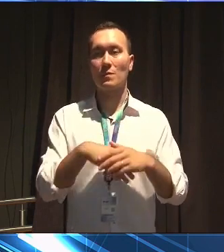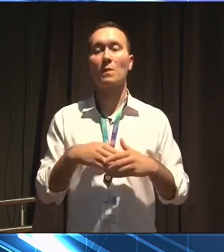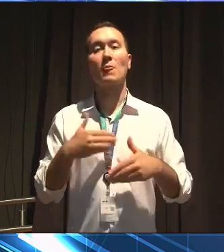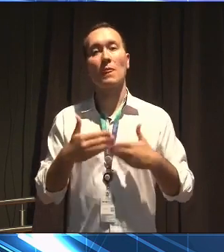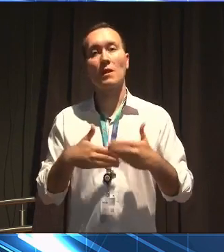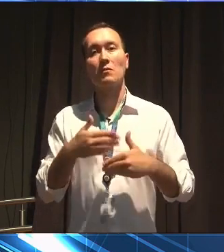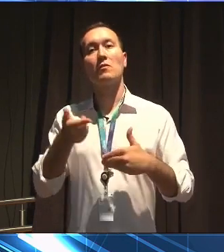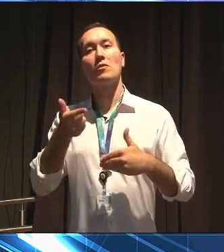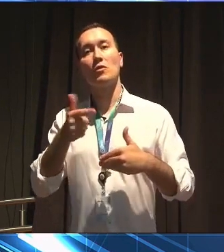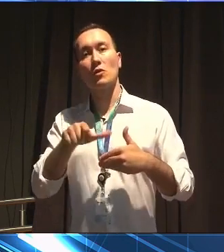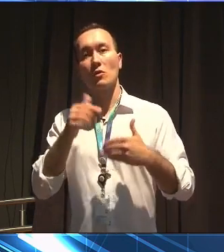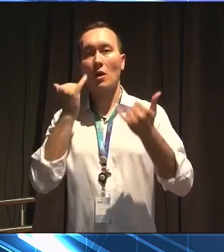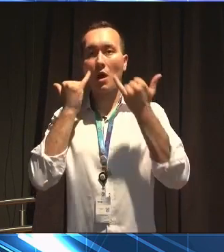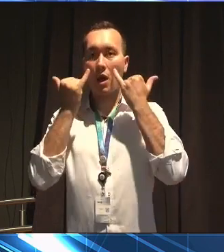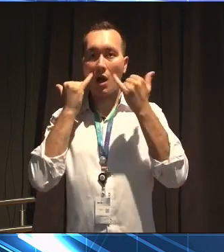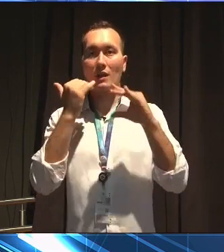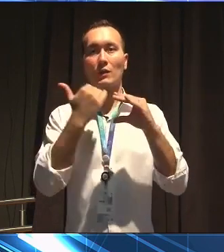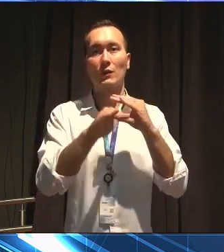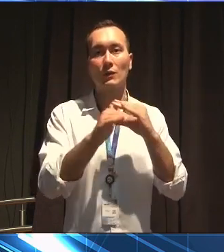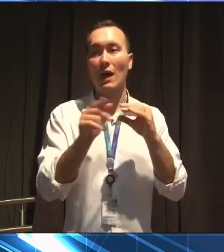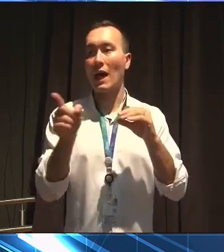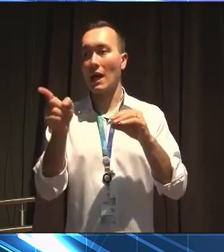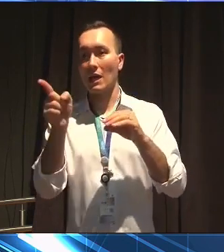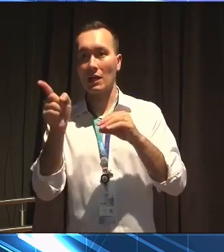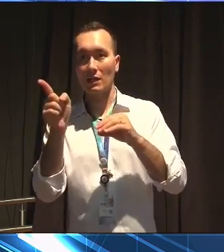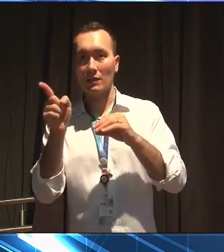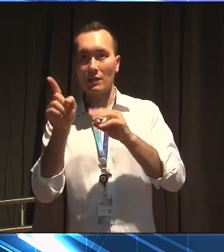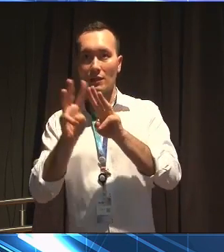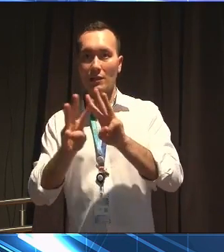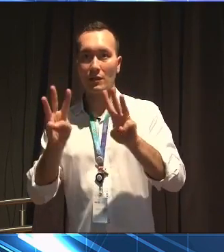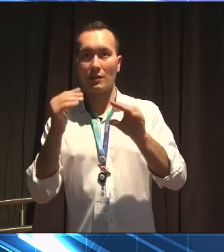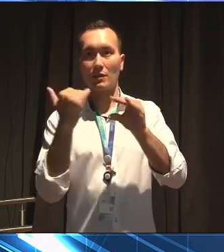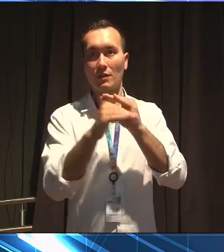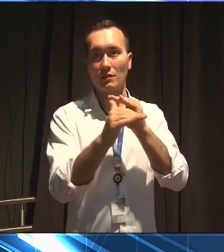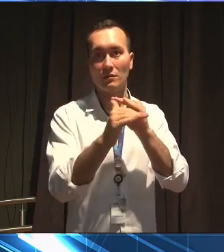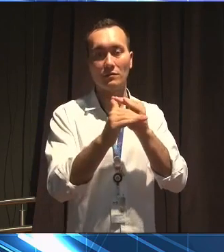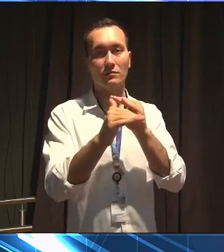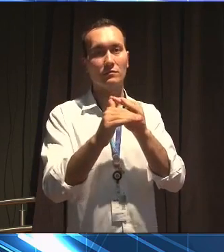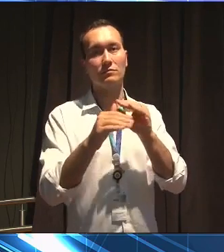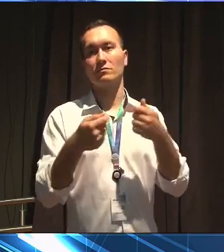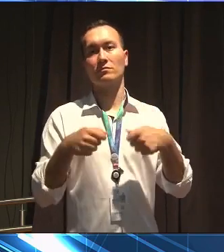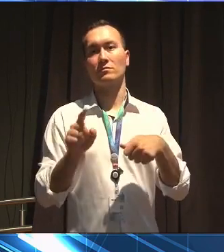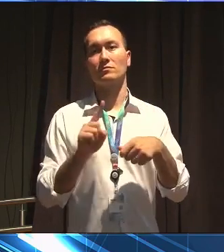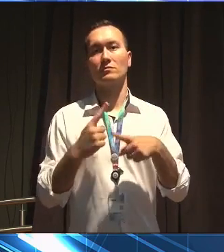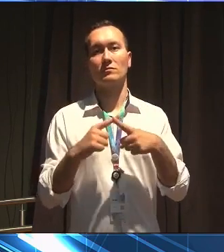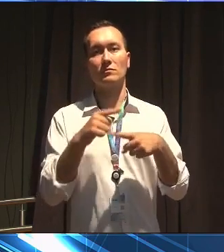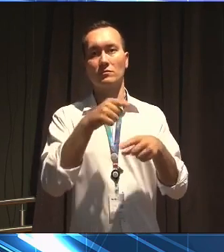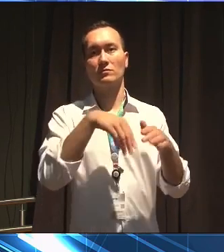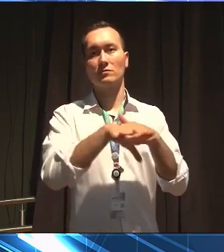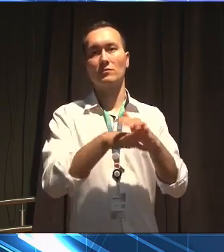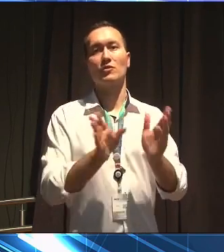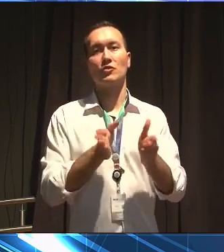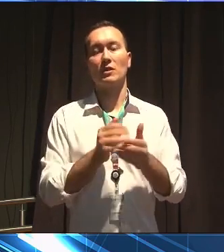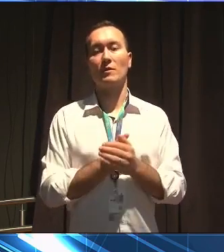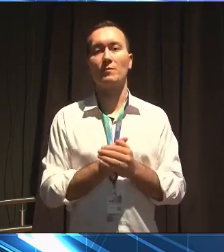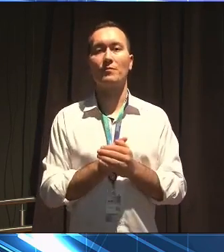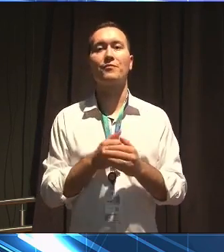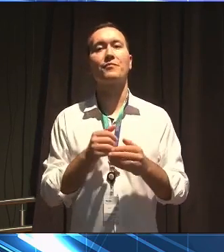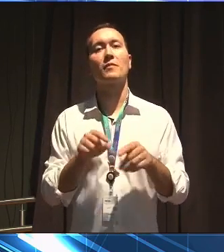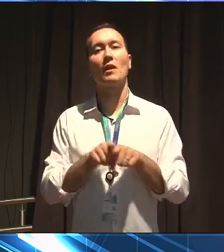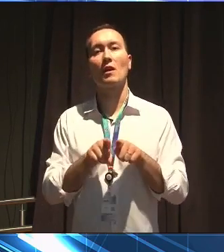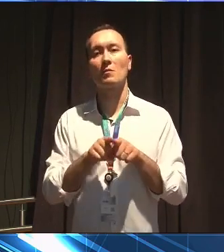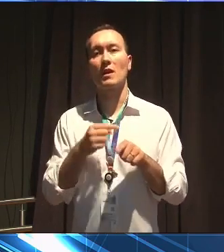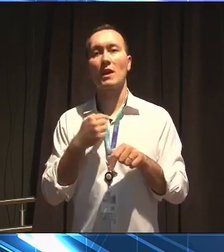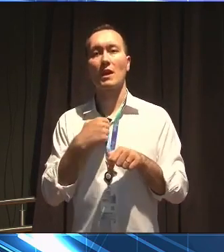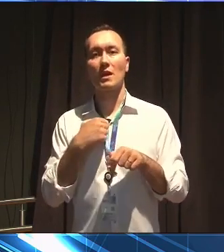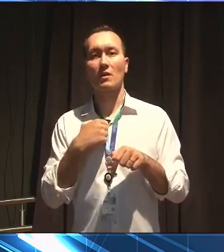vez. E aí, lá no meu back-end, eu pego esse header do cookie, consigo descriptografar e